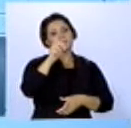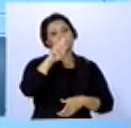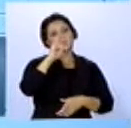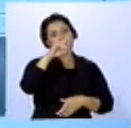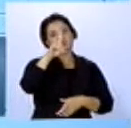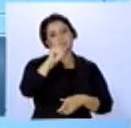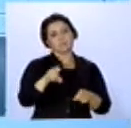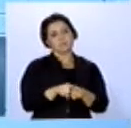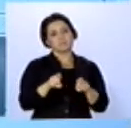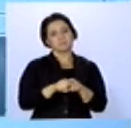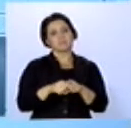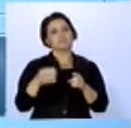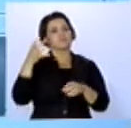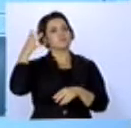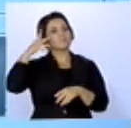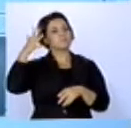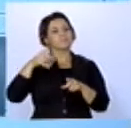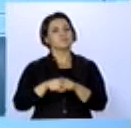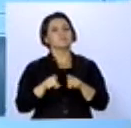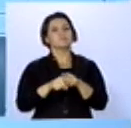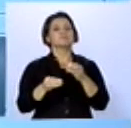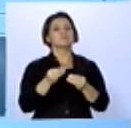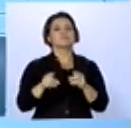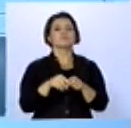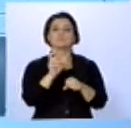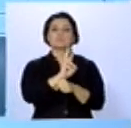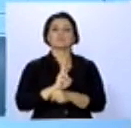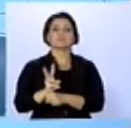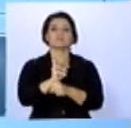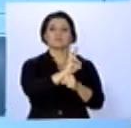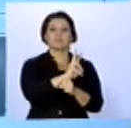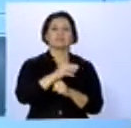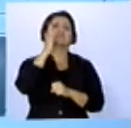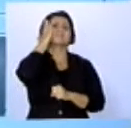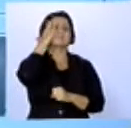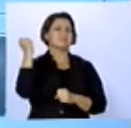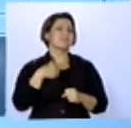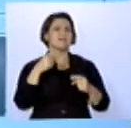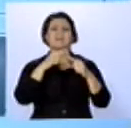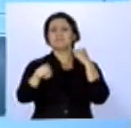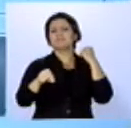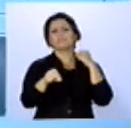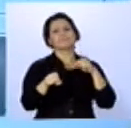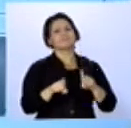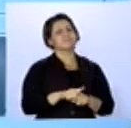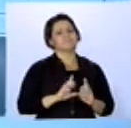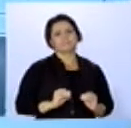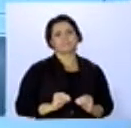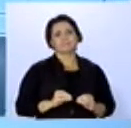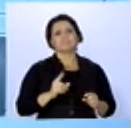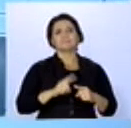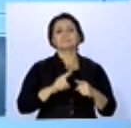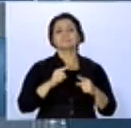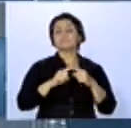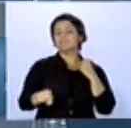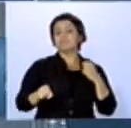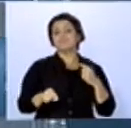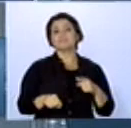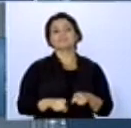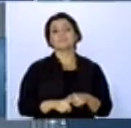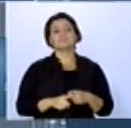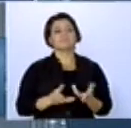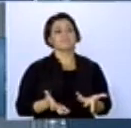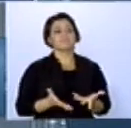tipo de limite e um tipo de controle colocado o que na verdade sabe que não funciona por mais que ele não funcione